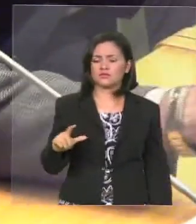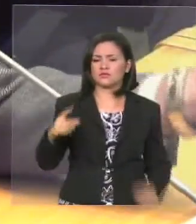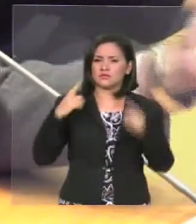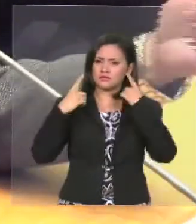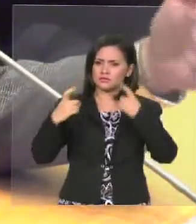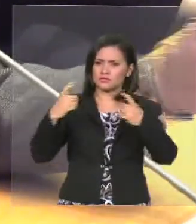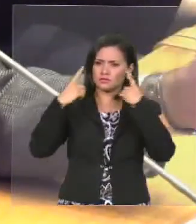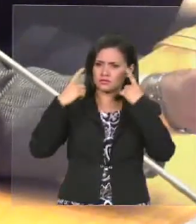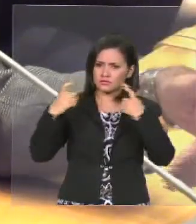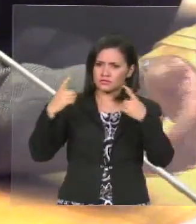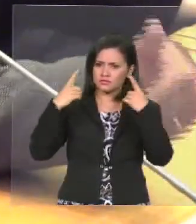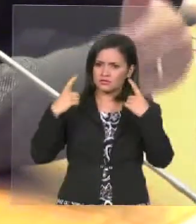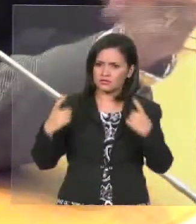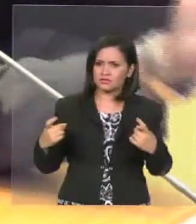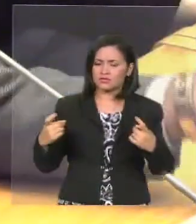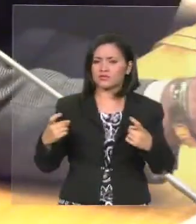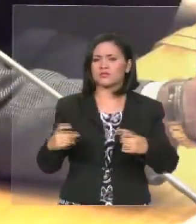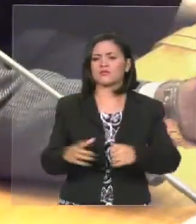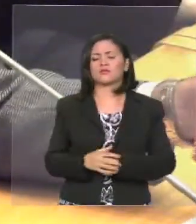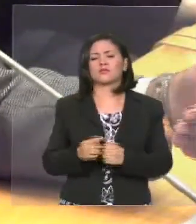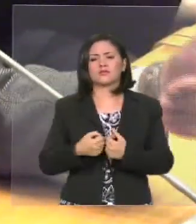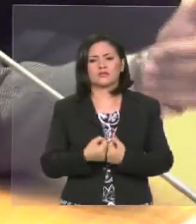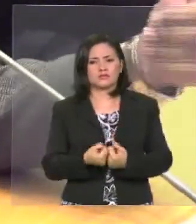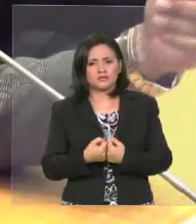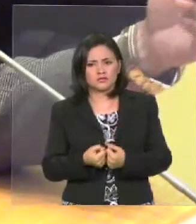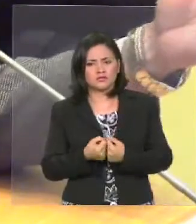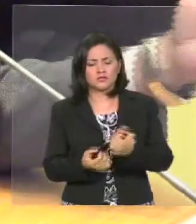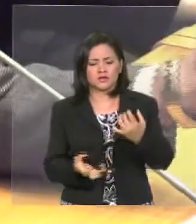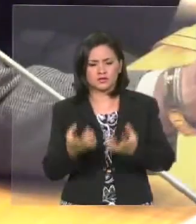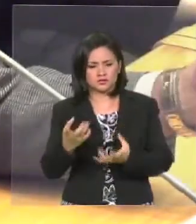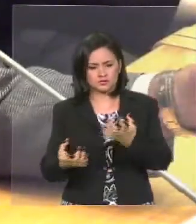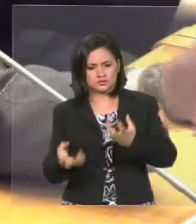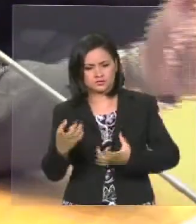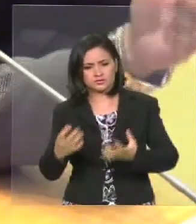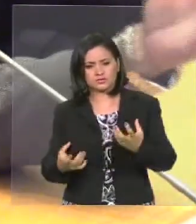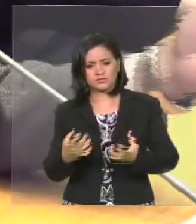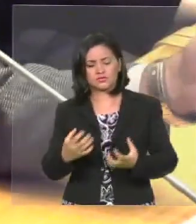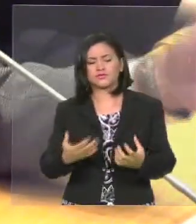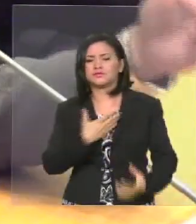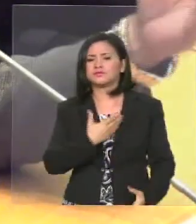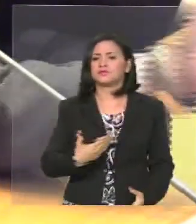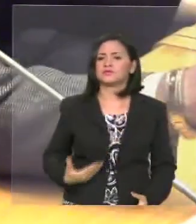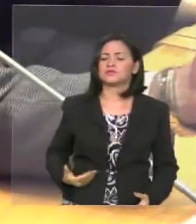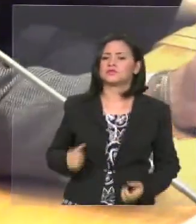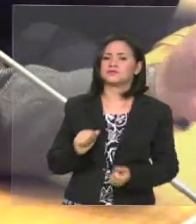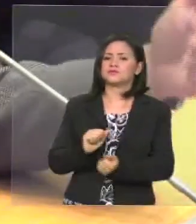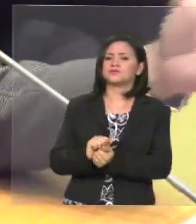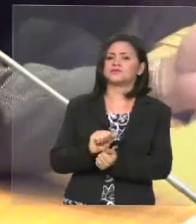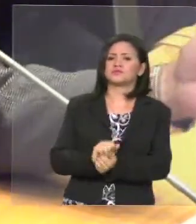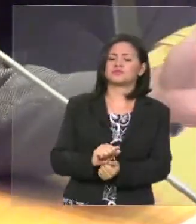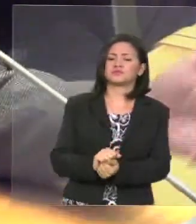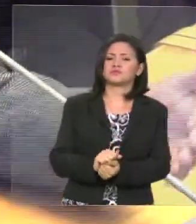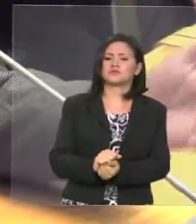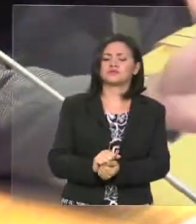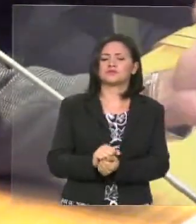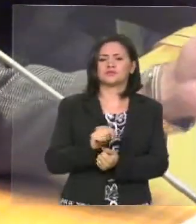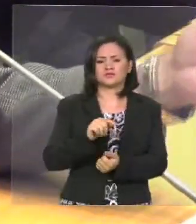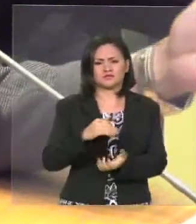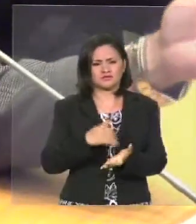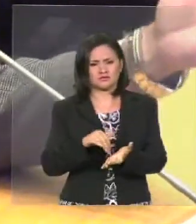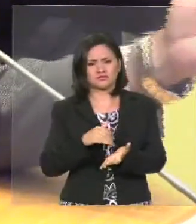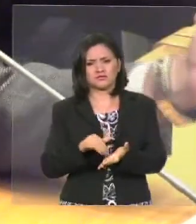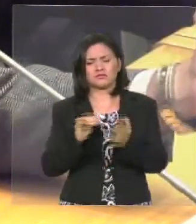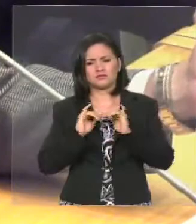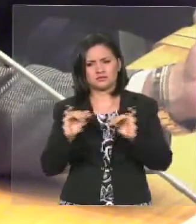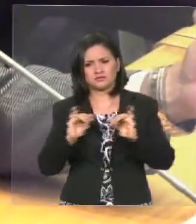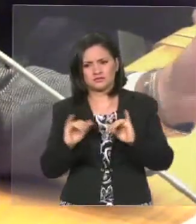violência, dos ônibus sendo incendiados, e o governador, juntamente com este outro coveiro, chegar e falar coisa